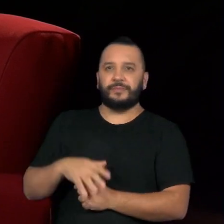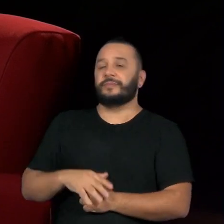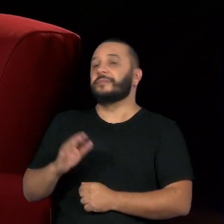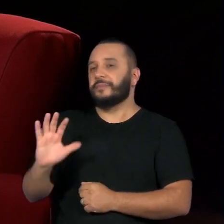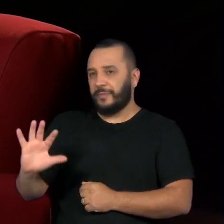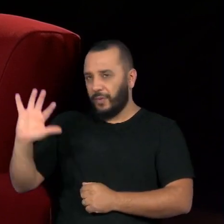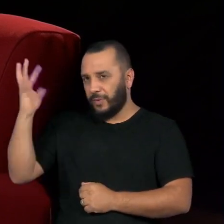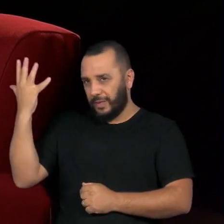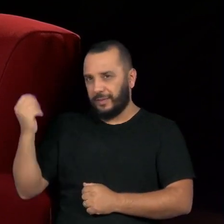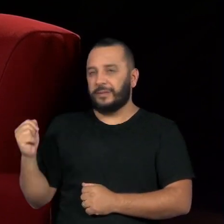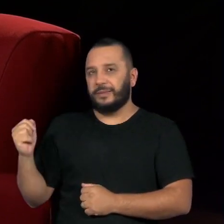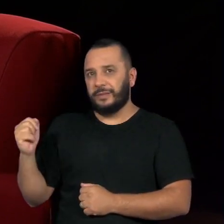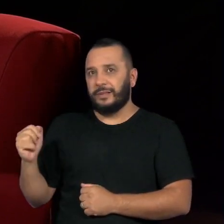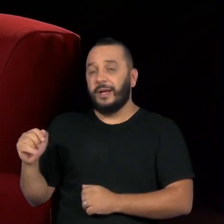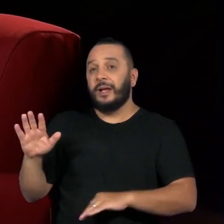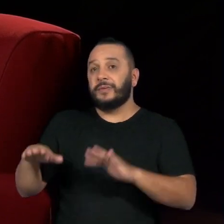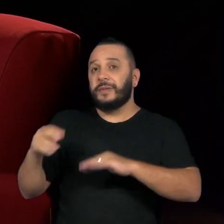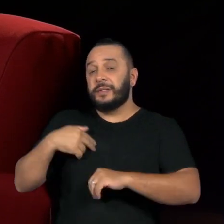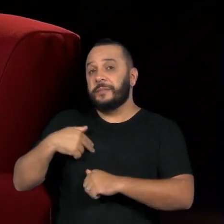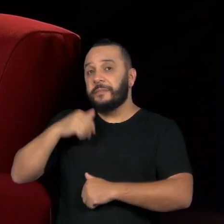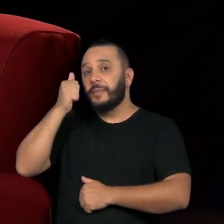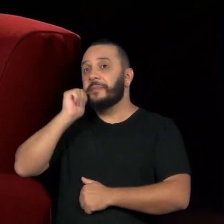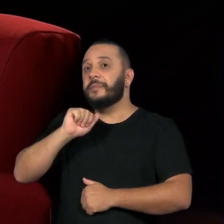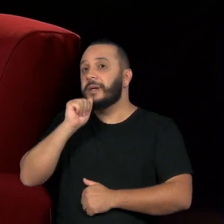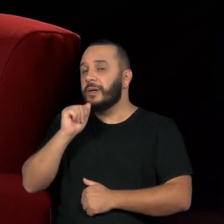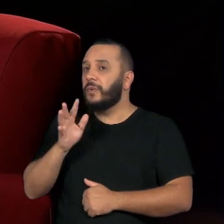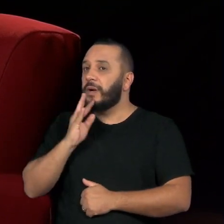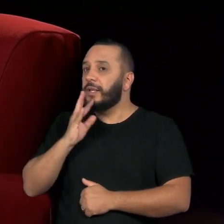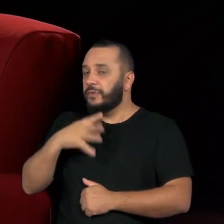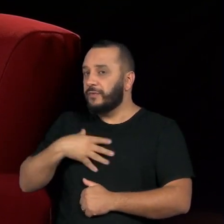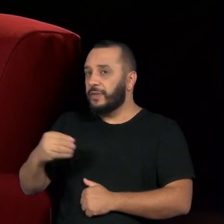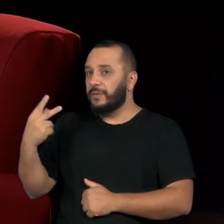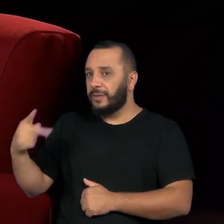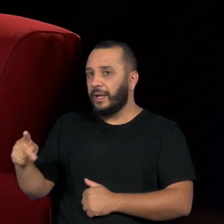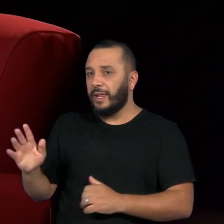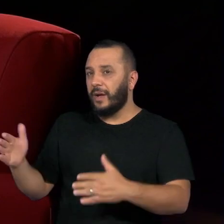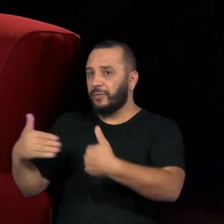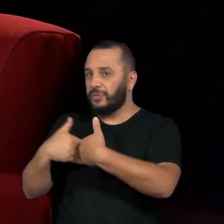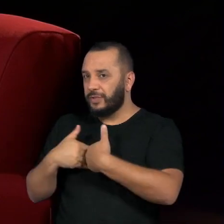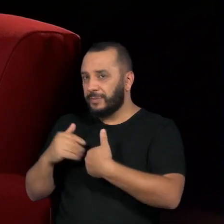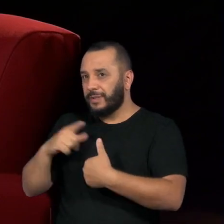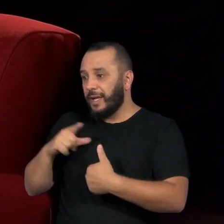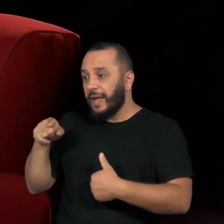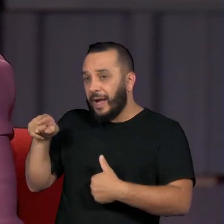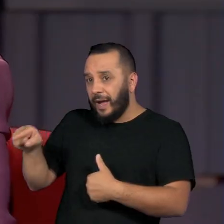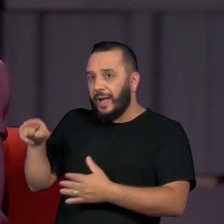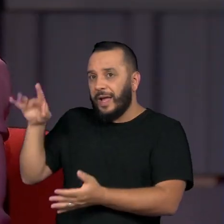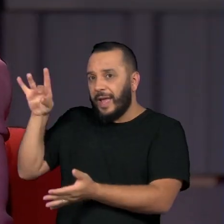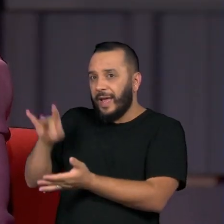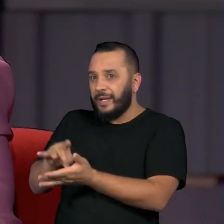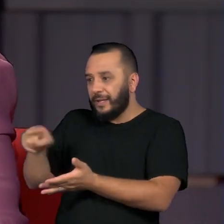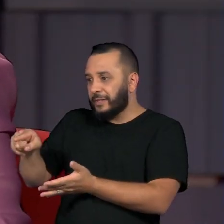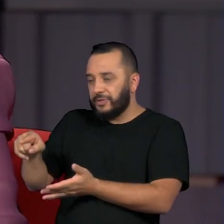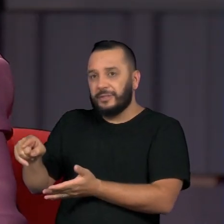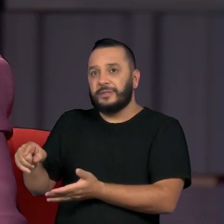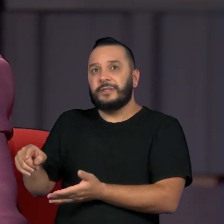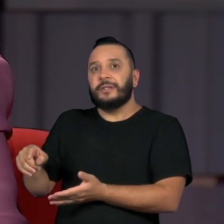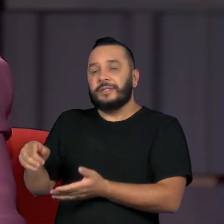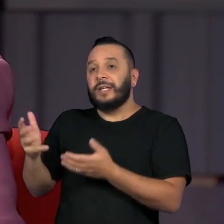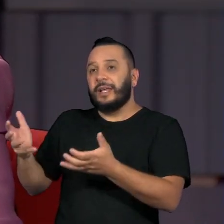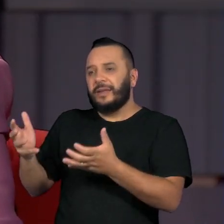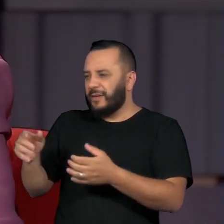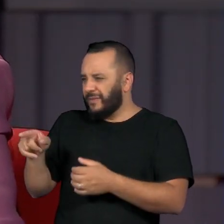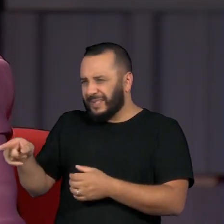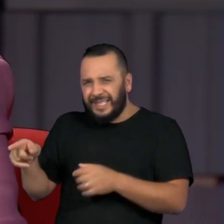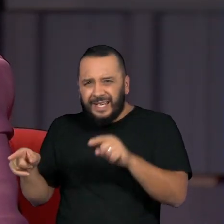sabe, Taz? Aquela mãe, às vezes, ela só conhece o filho dela como autista. E ela vive aquela realidade. E ela quer ver aquela realidade em mim.